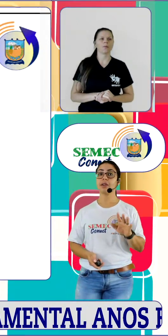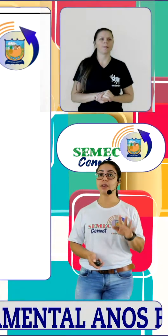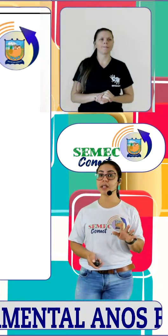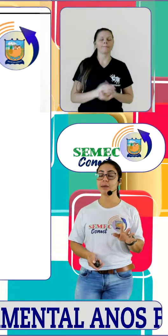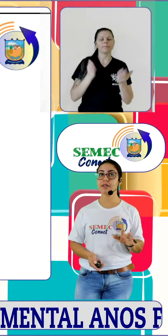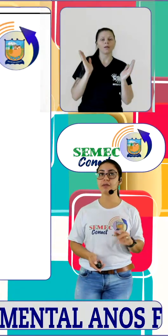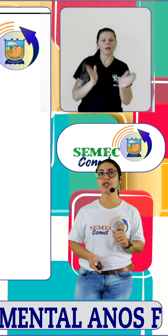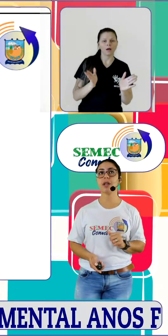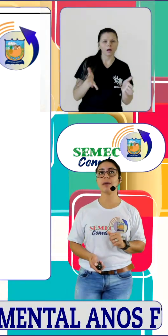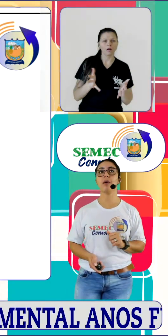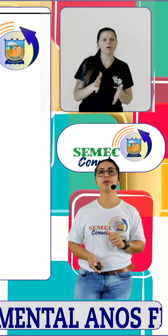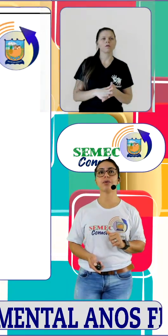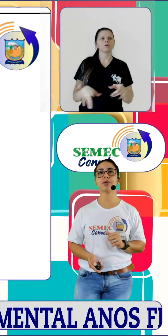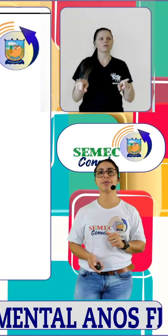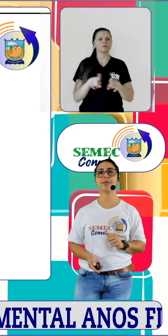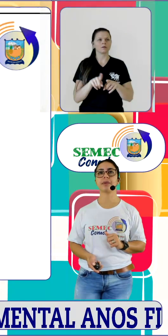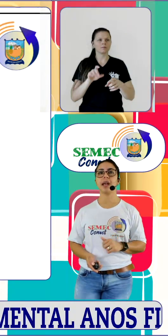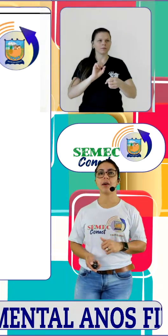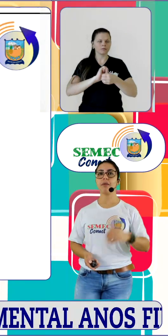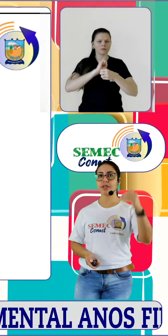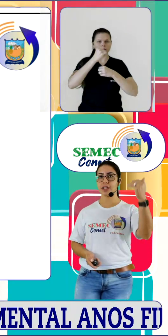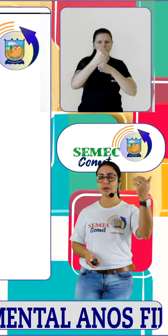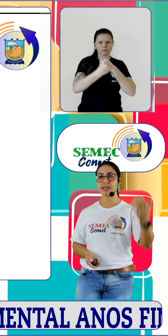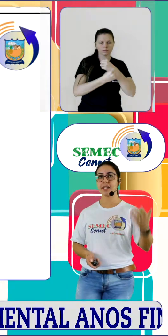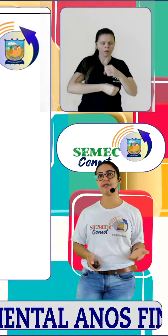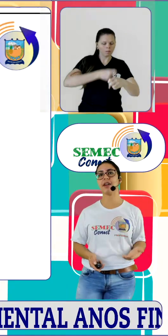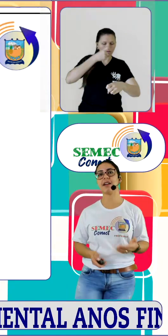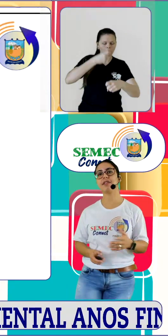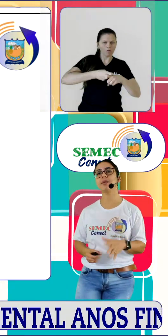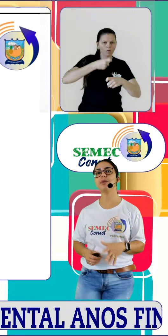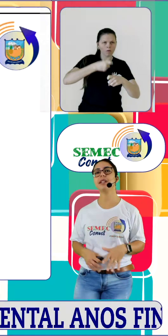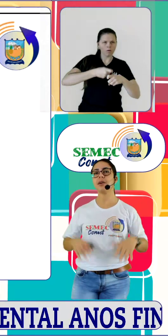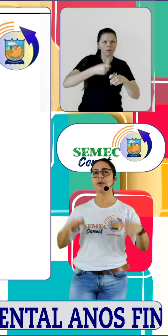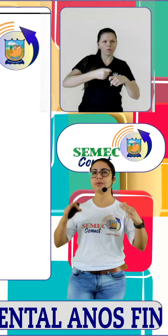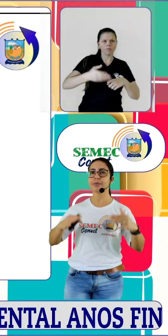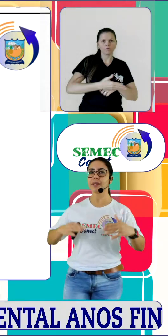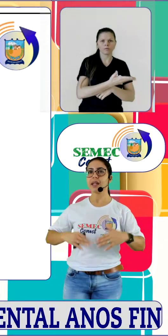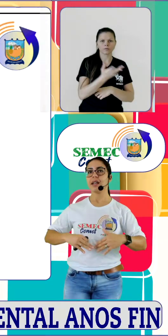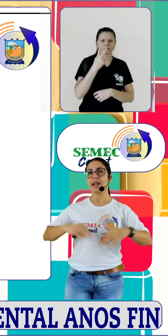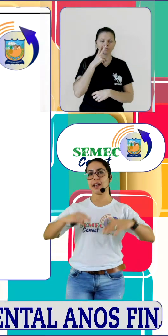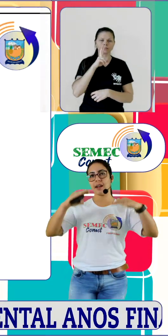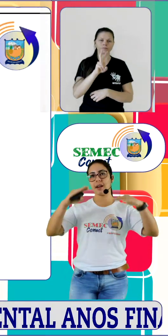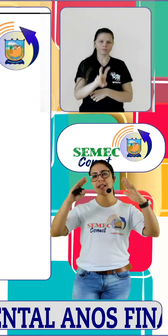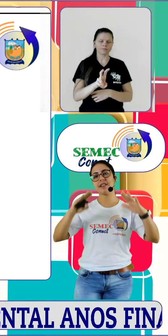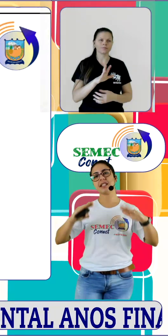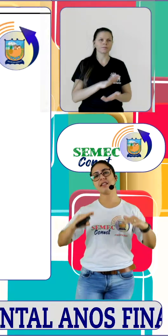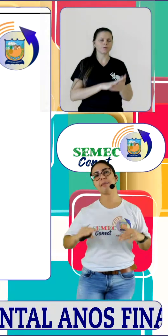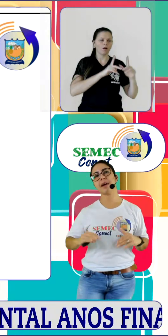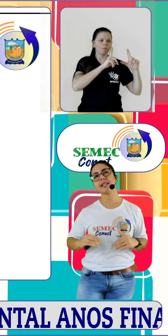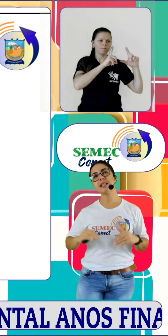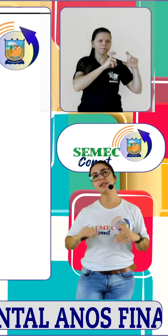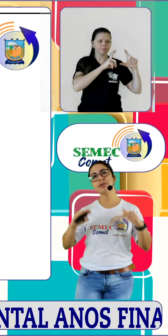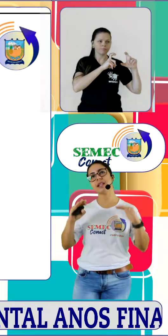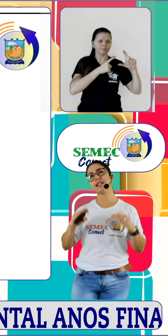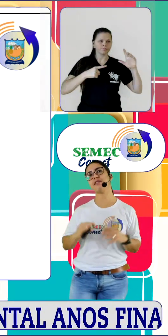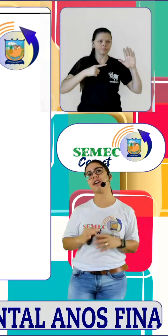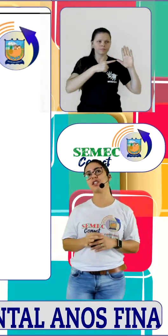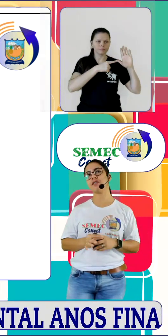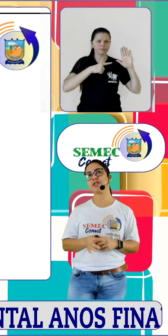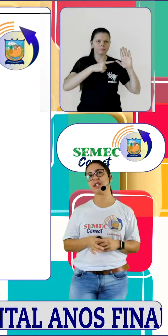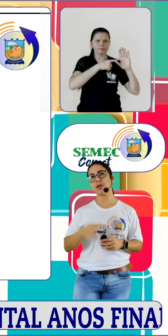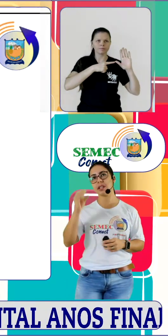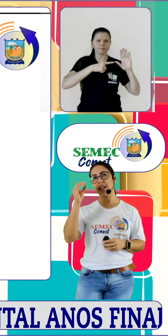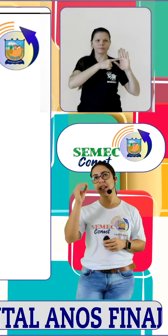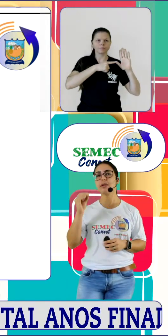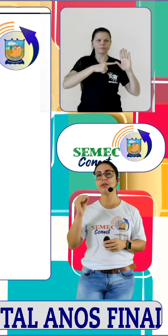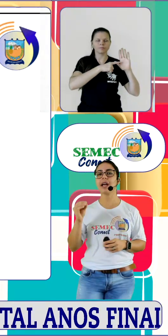Agora nós iremos ver o sistema ósseo. Como vocês observam aí na figura, como cada vez que vai passando nessa faixa,